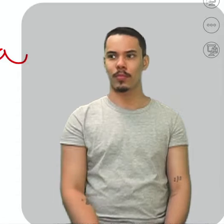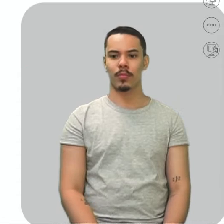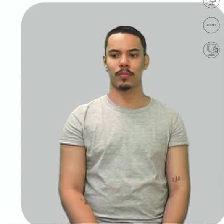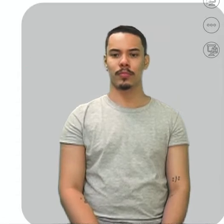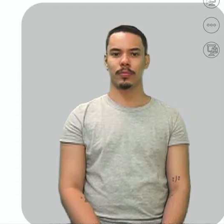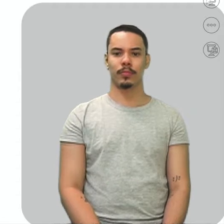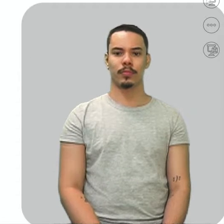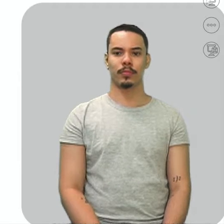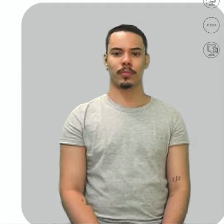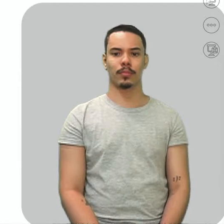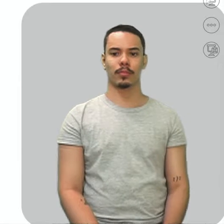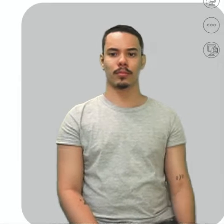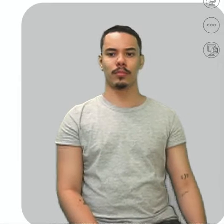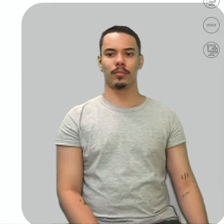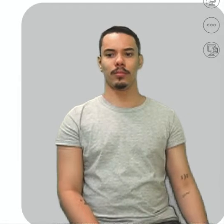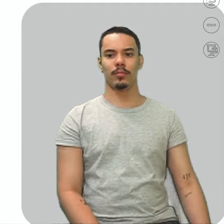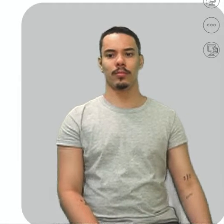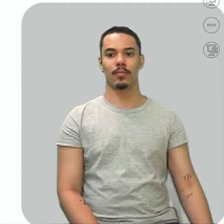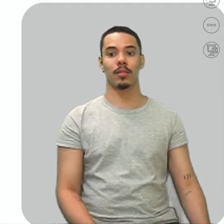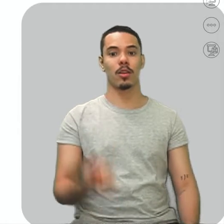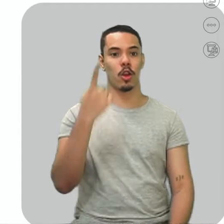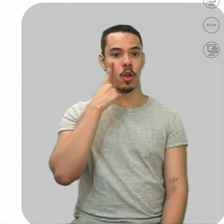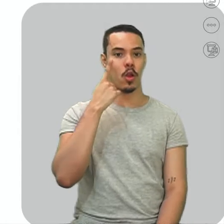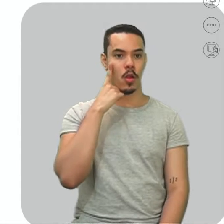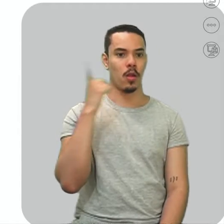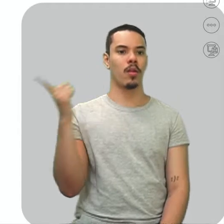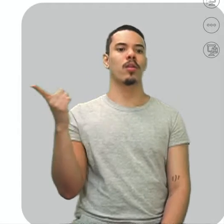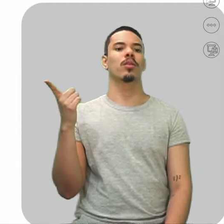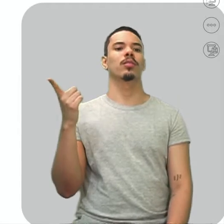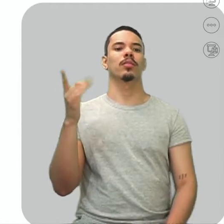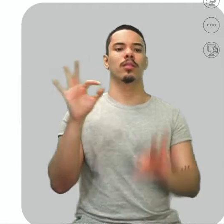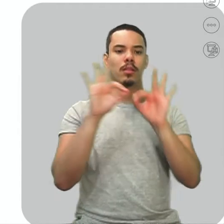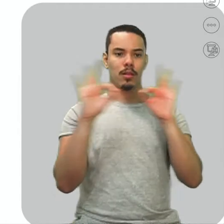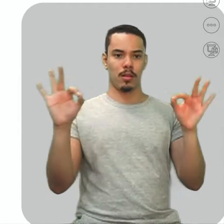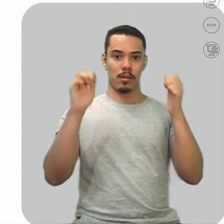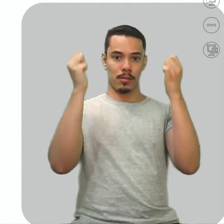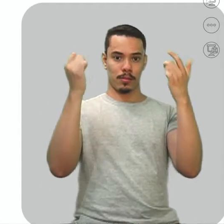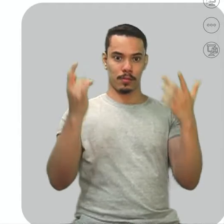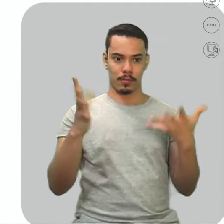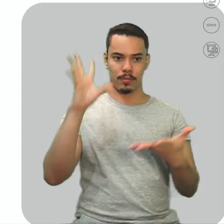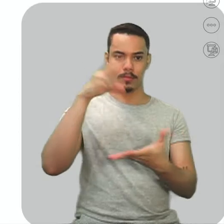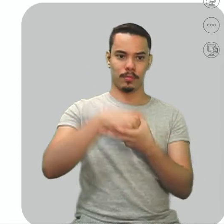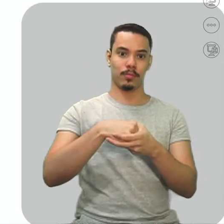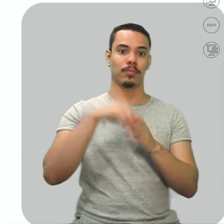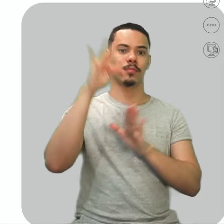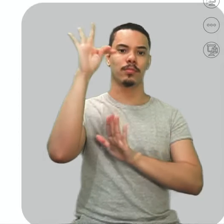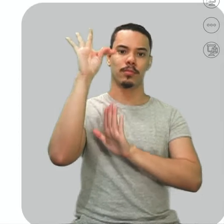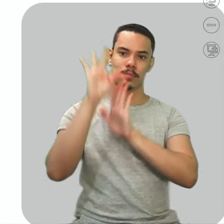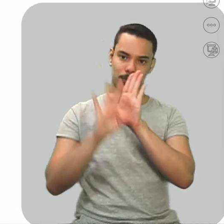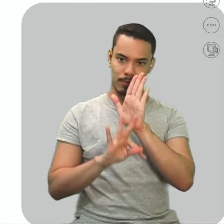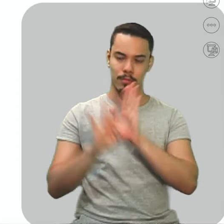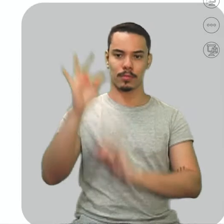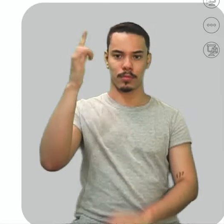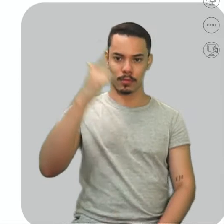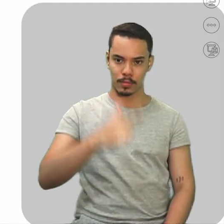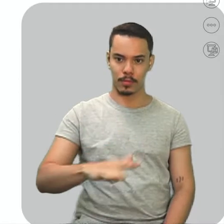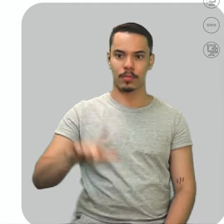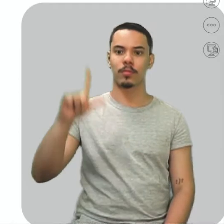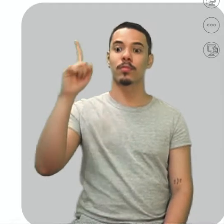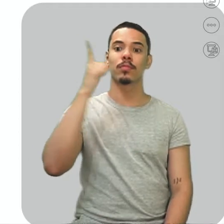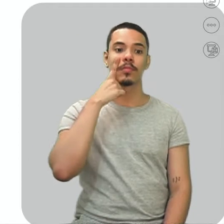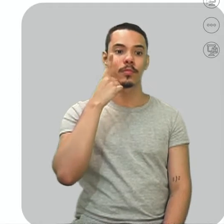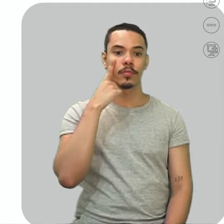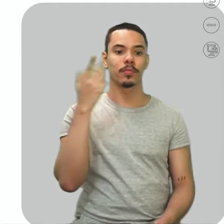bom então vamos lá aqui ó oração explicativa no texto vamos